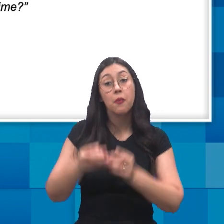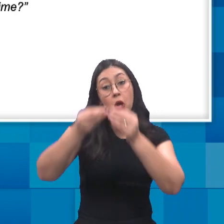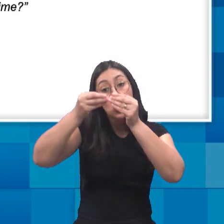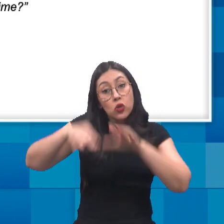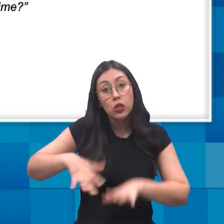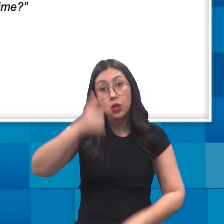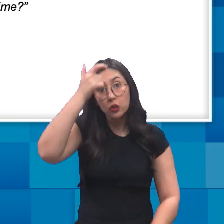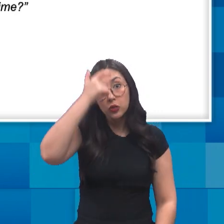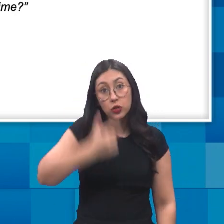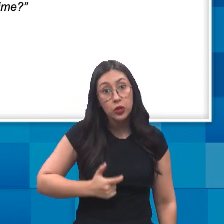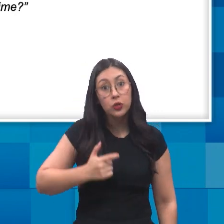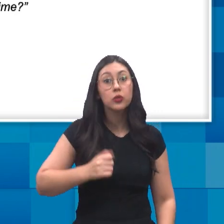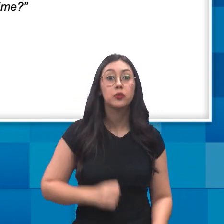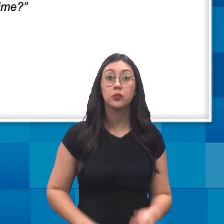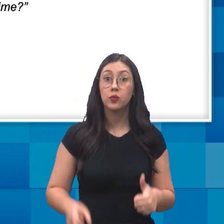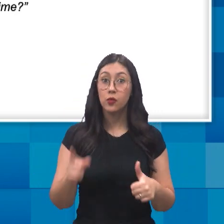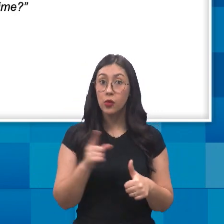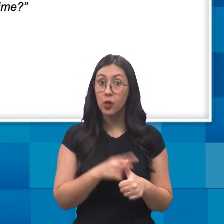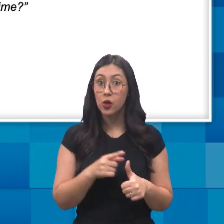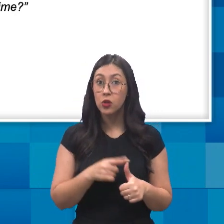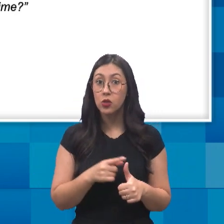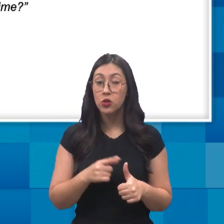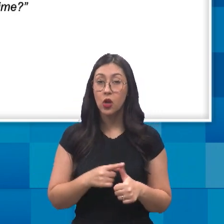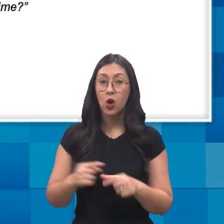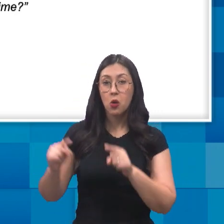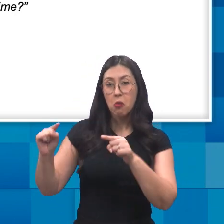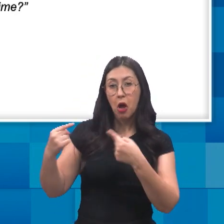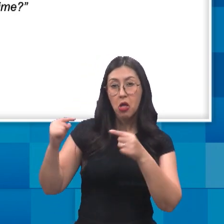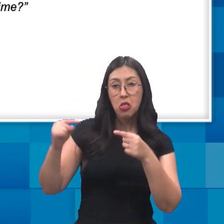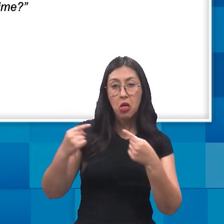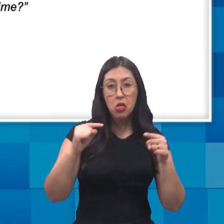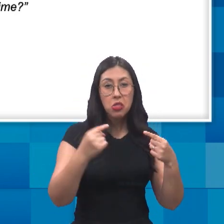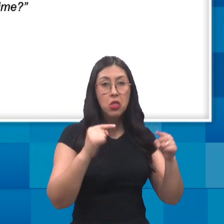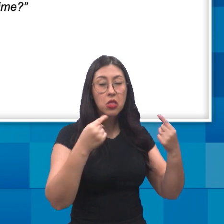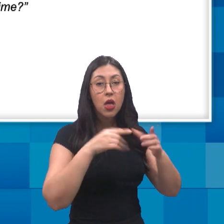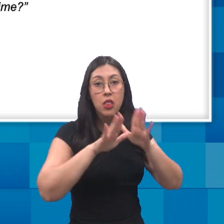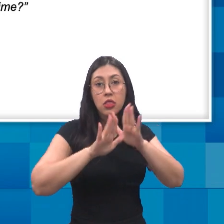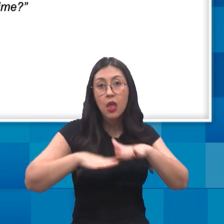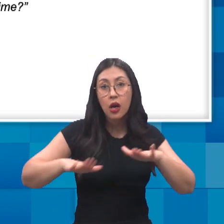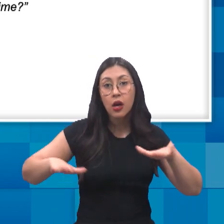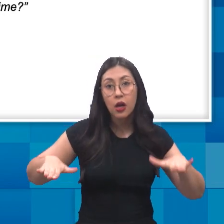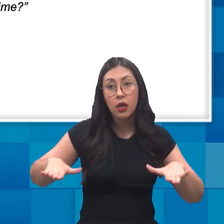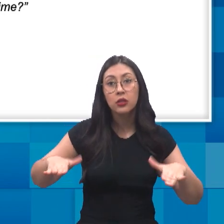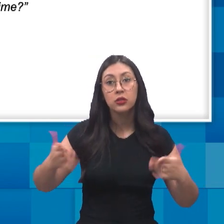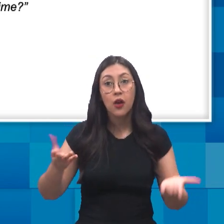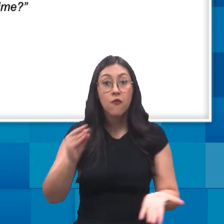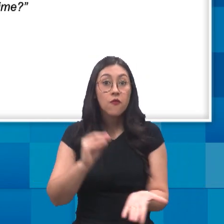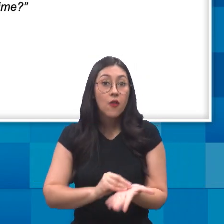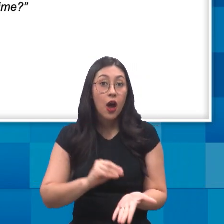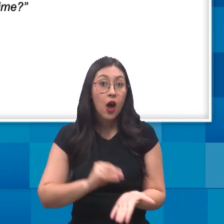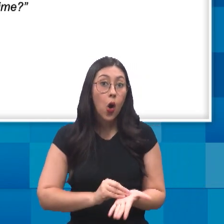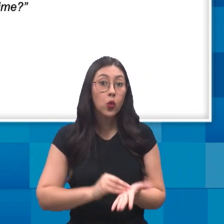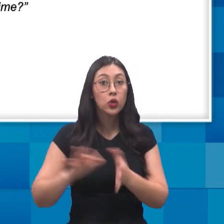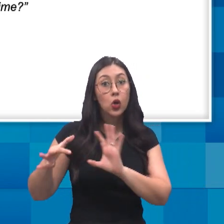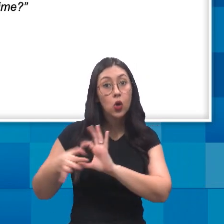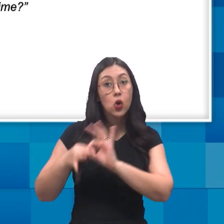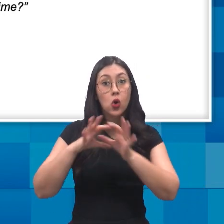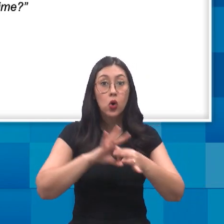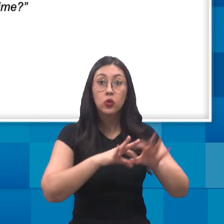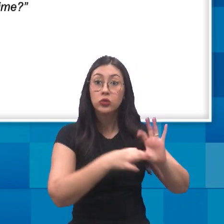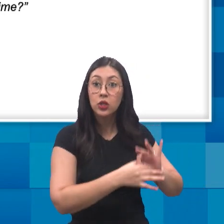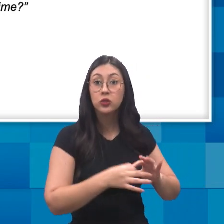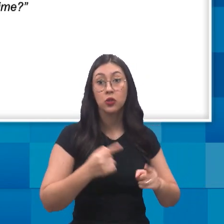1, importunação entre crianças, ausência de contexto essencial. A matéria omite um